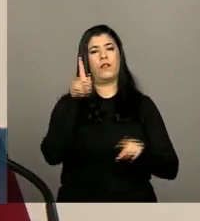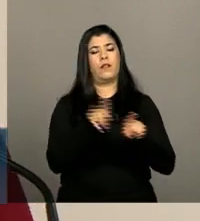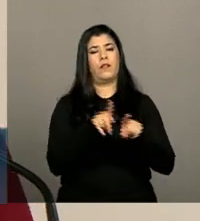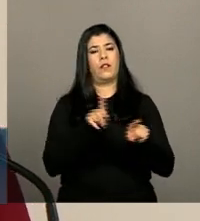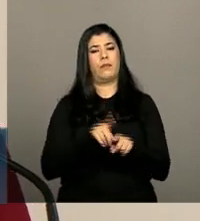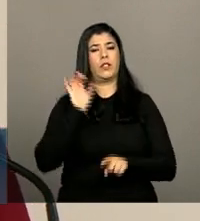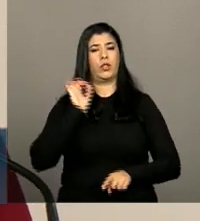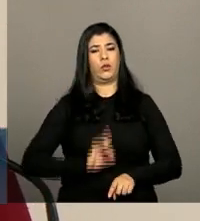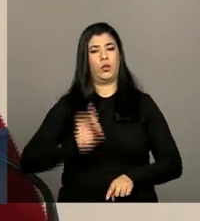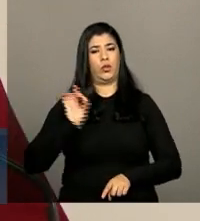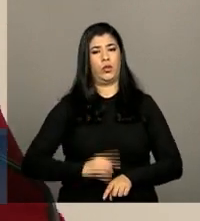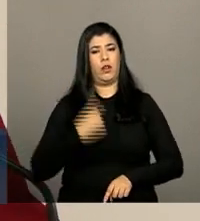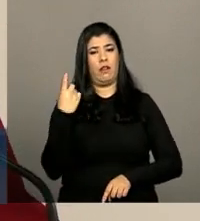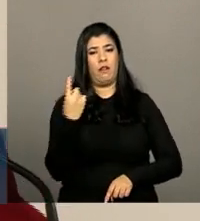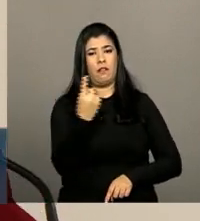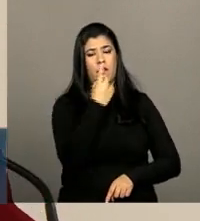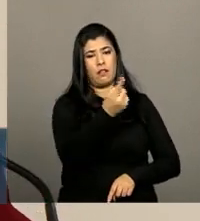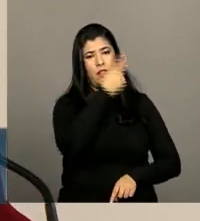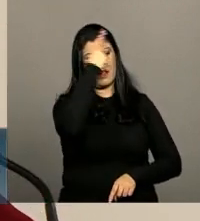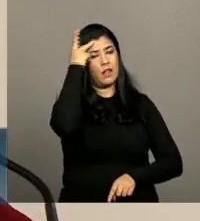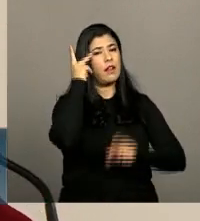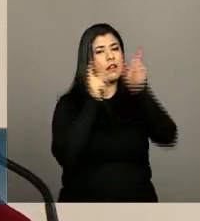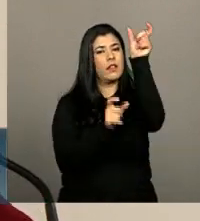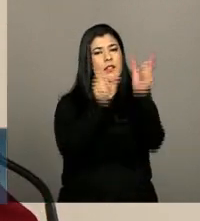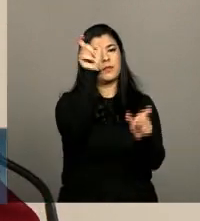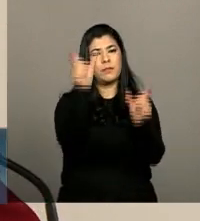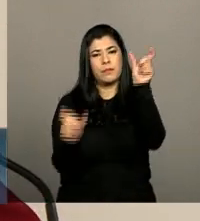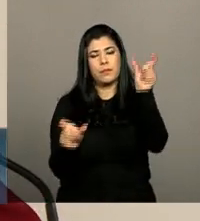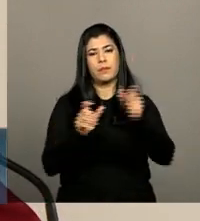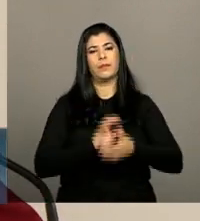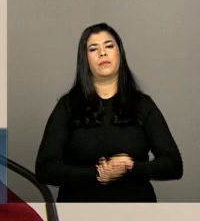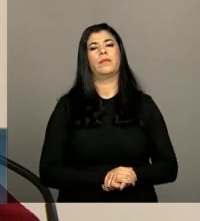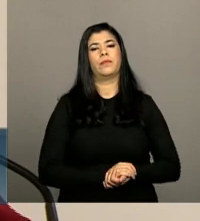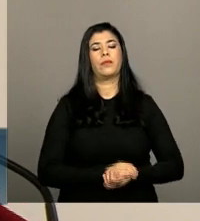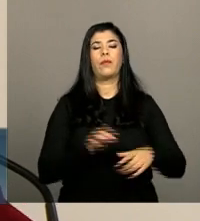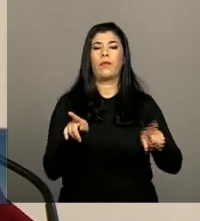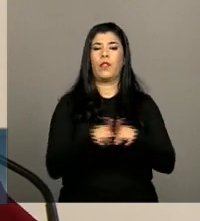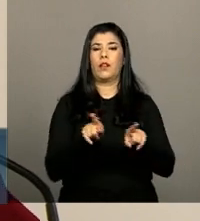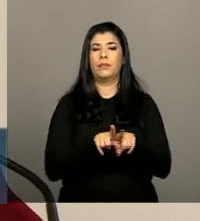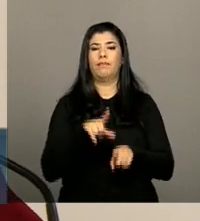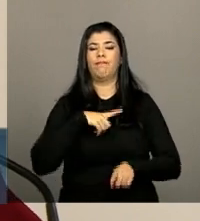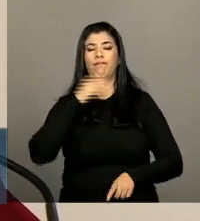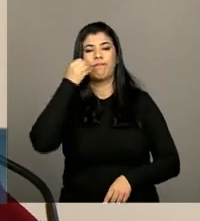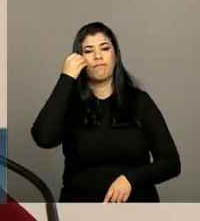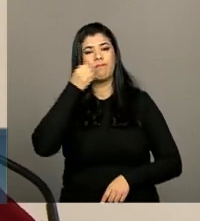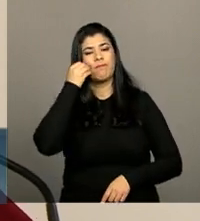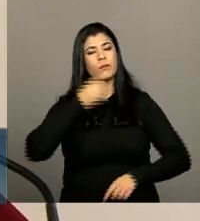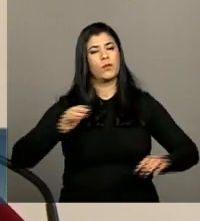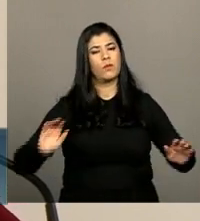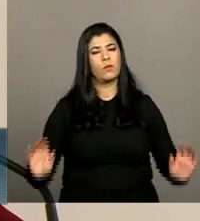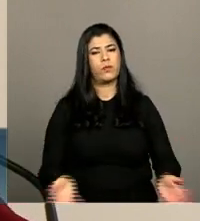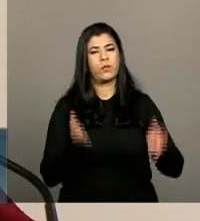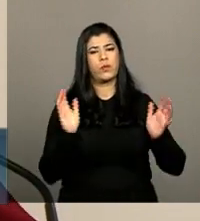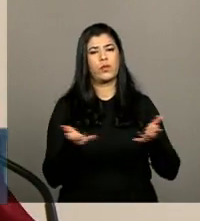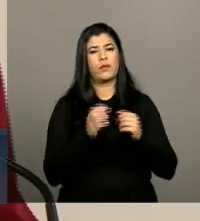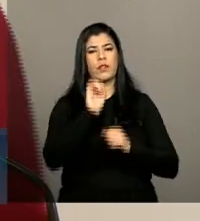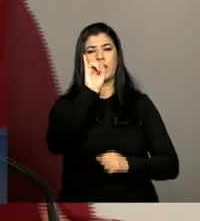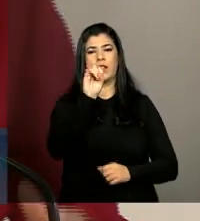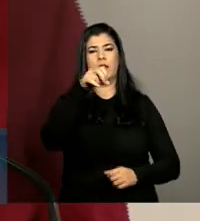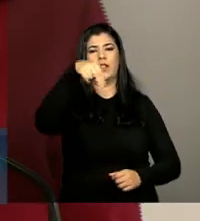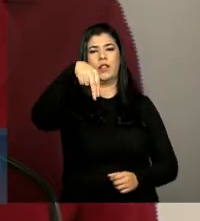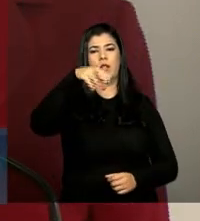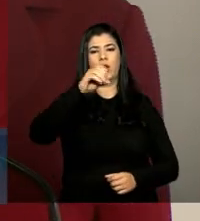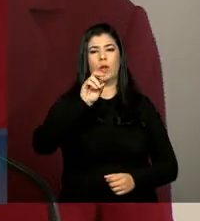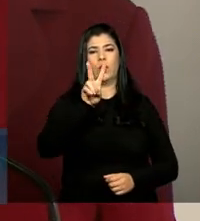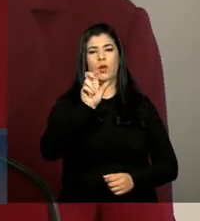de cada de cada cidadão e de cada cidadã e passa também por estimular a Inovação nós sabemos que